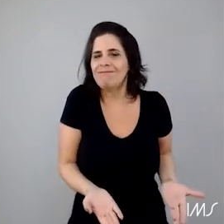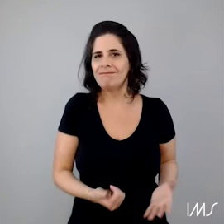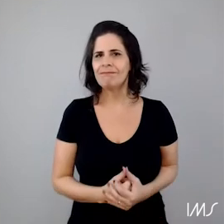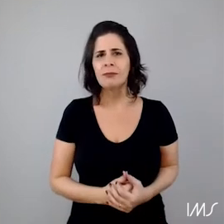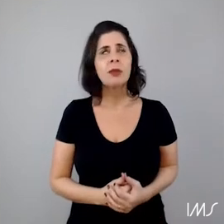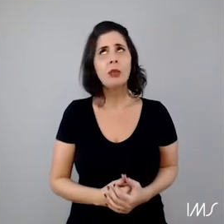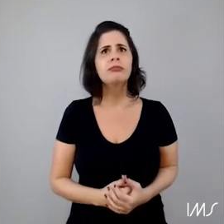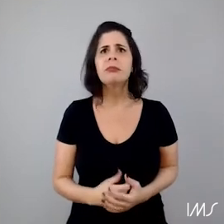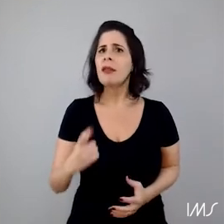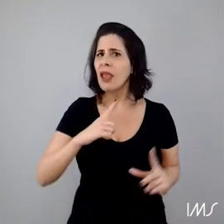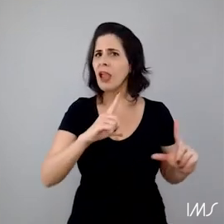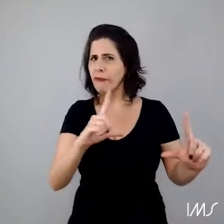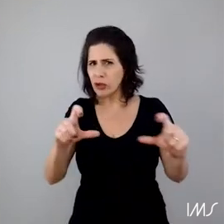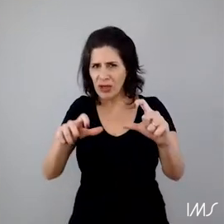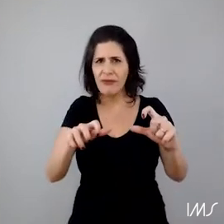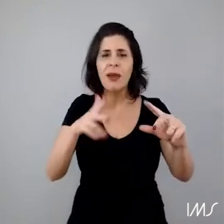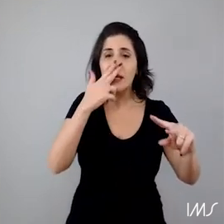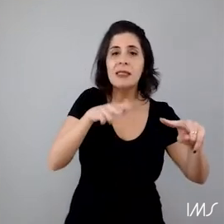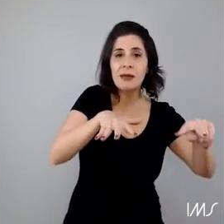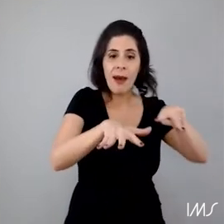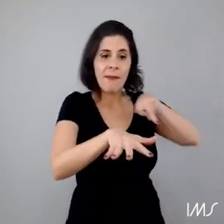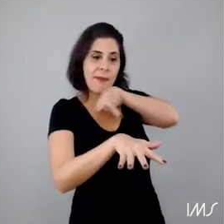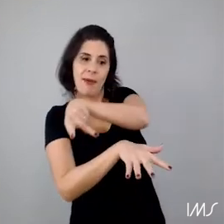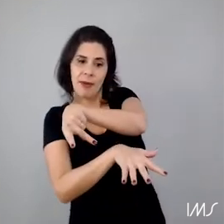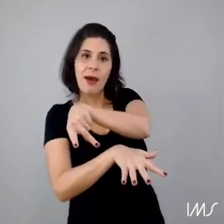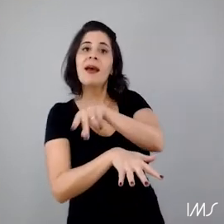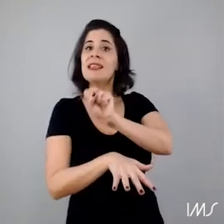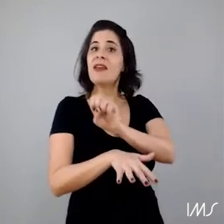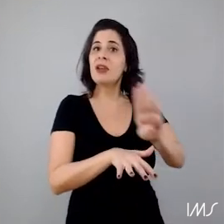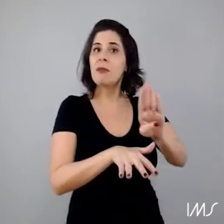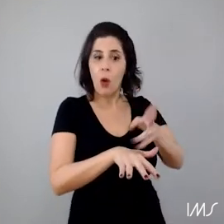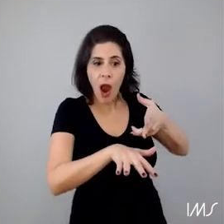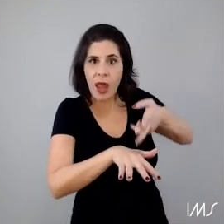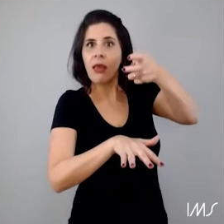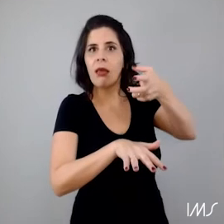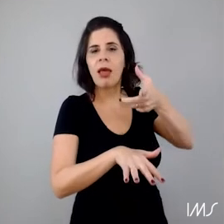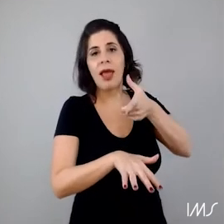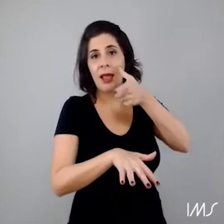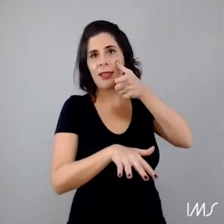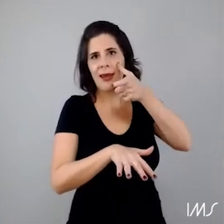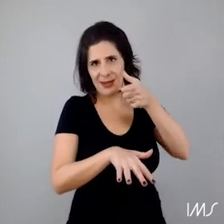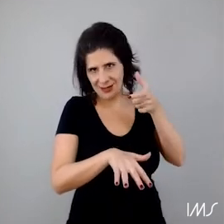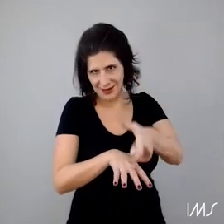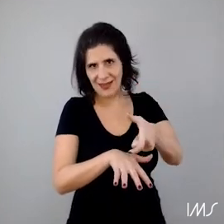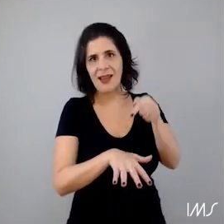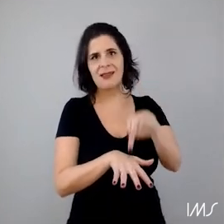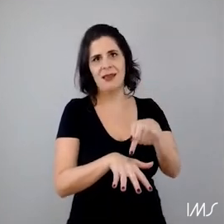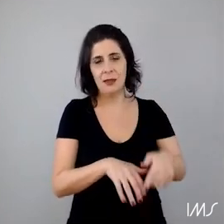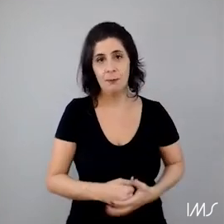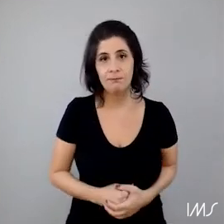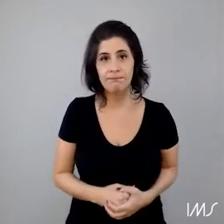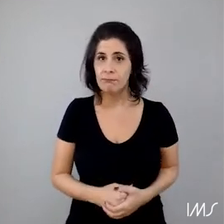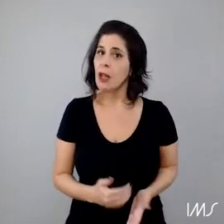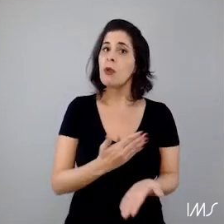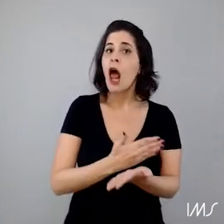Todas essas interfaces da fotografia interessavam a Stefani. Nesse momento, ela começa a escrever no suplemento